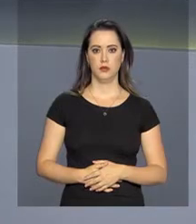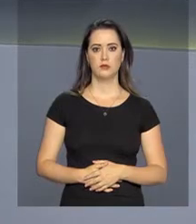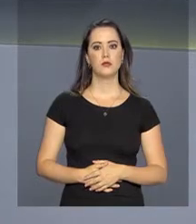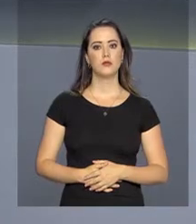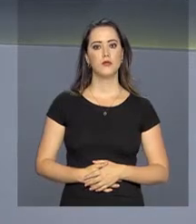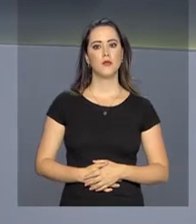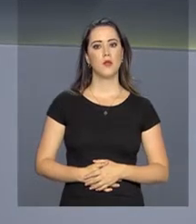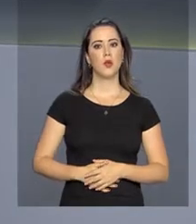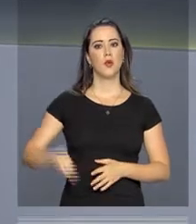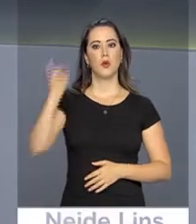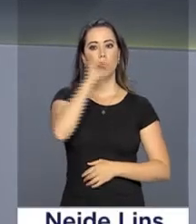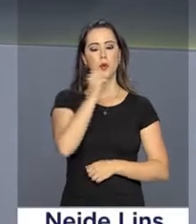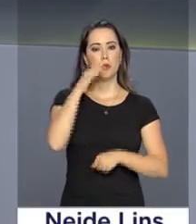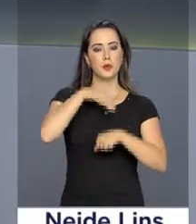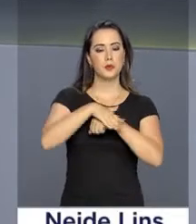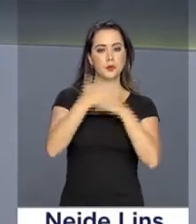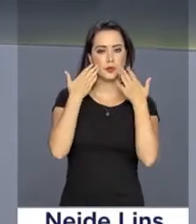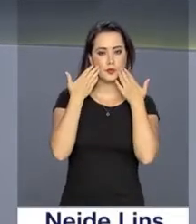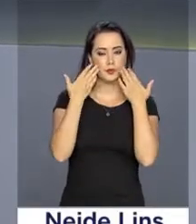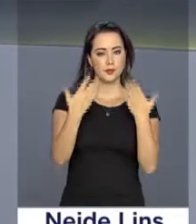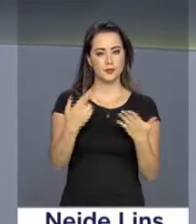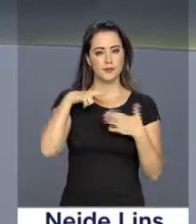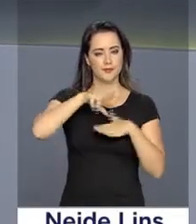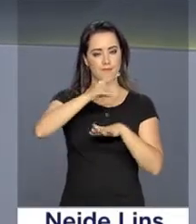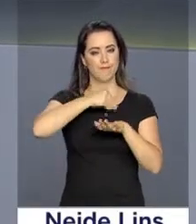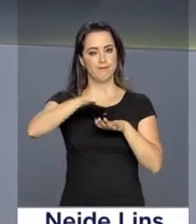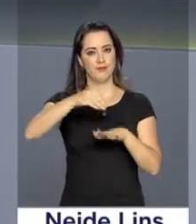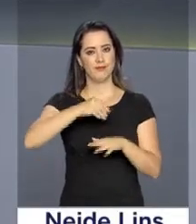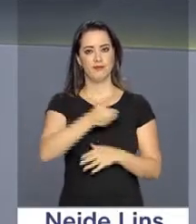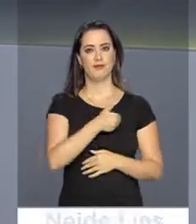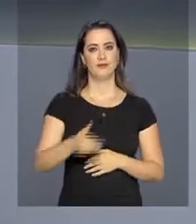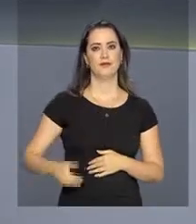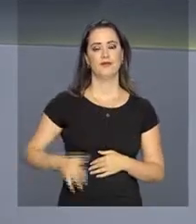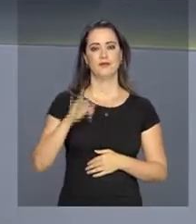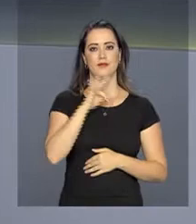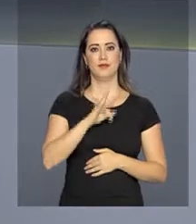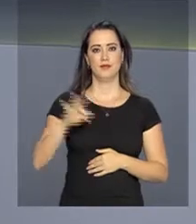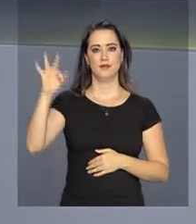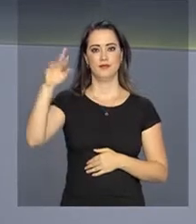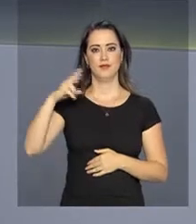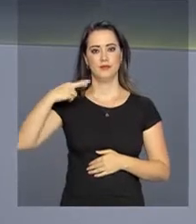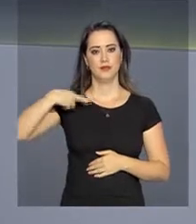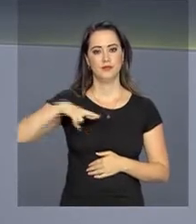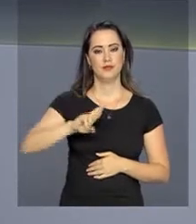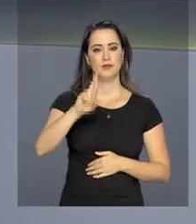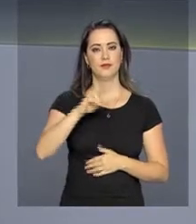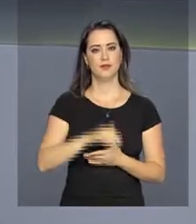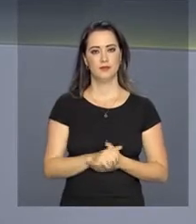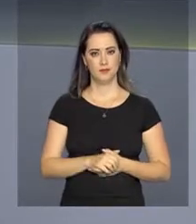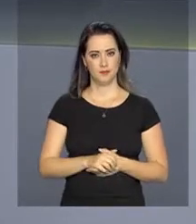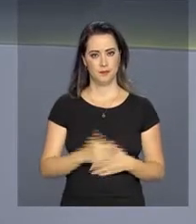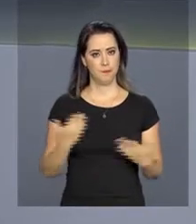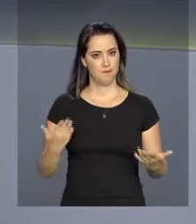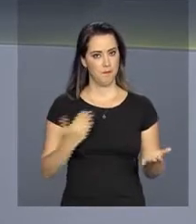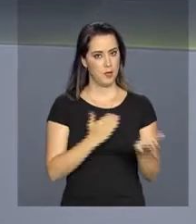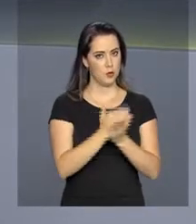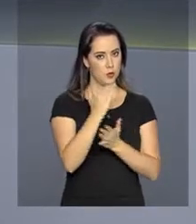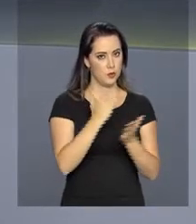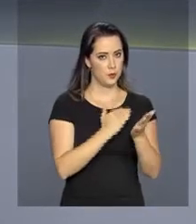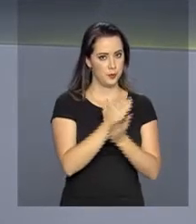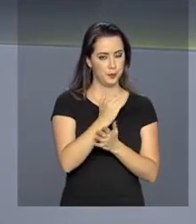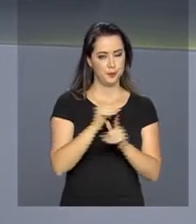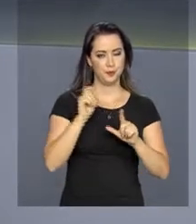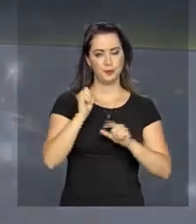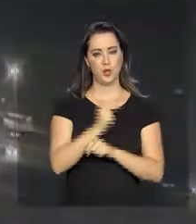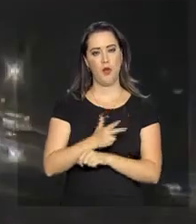olá boa noite estamos no ar com as notícias do governo federal e mais uma edição do repórter nbr a gente